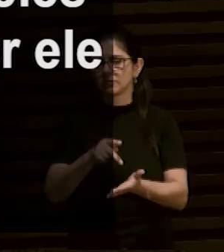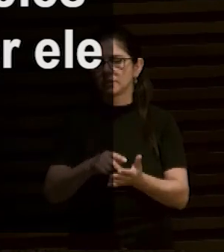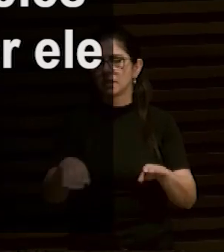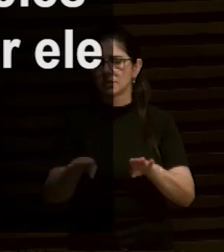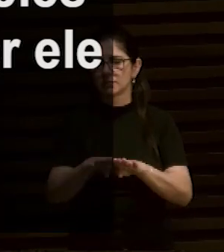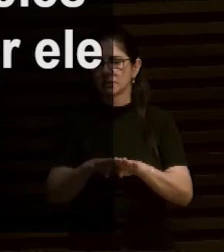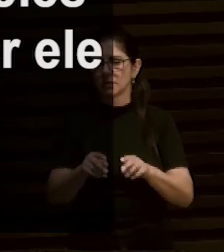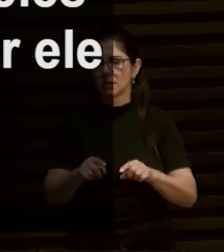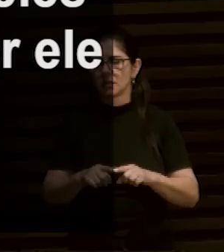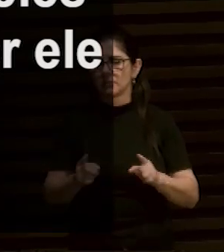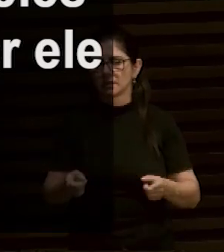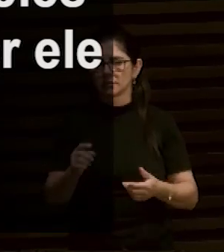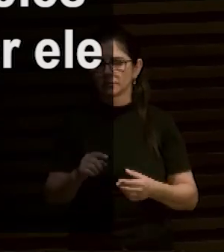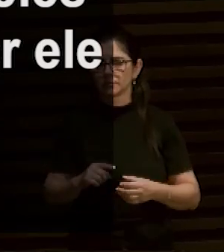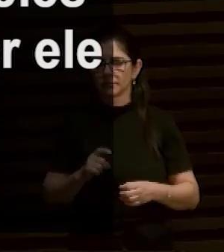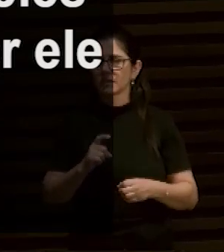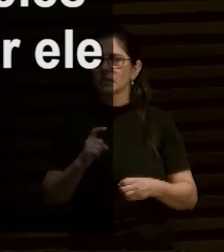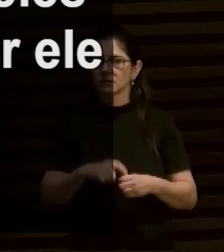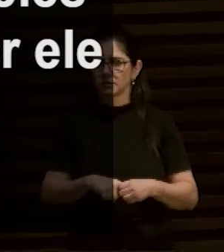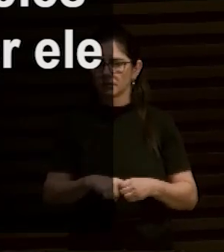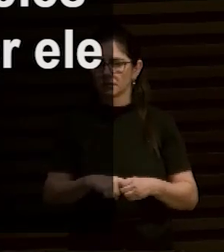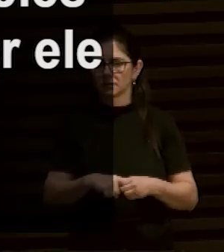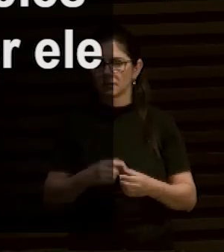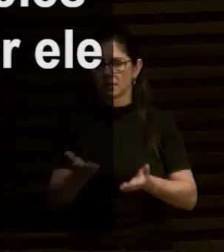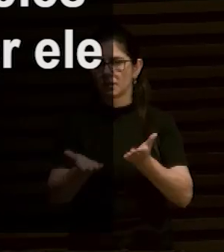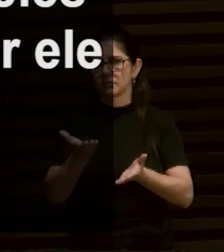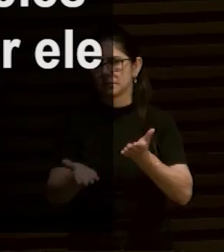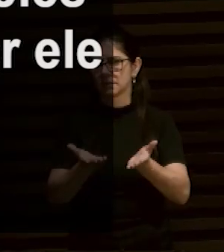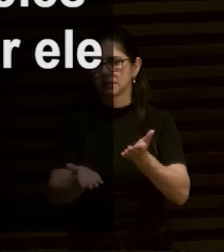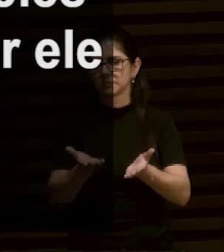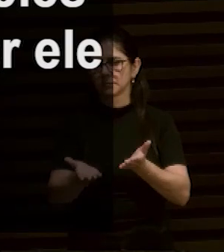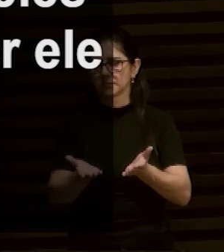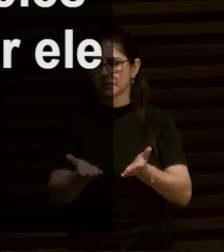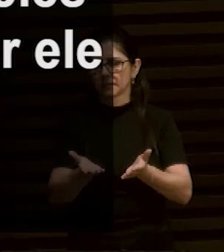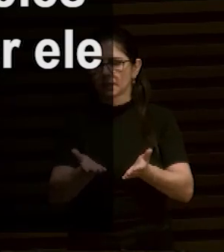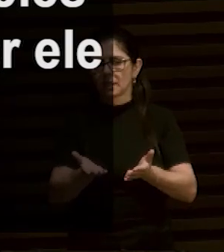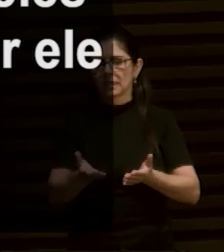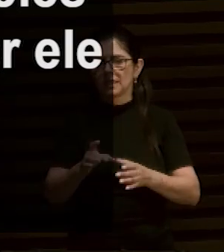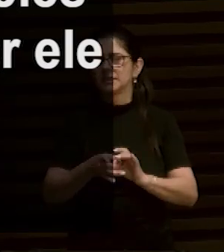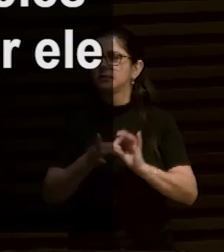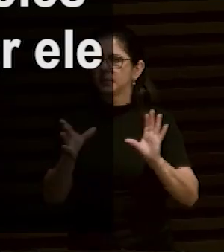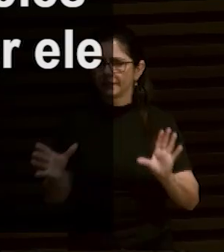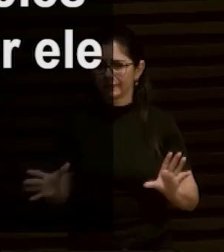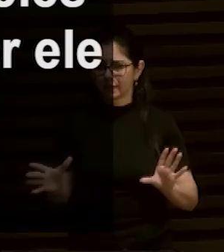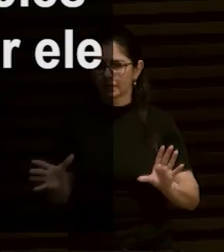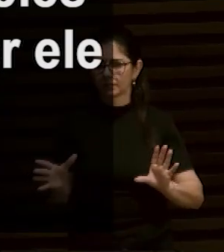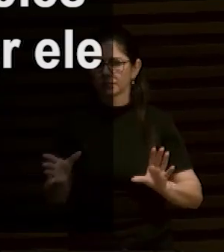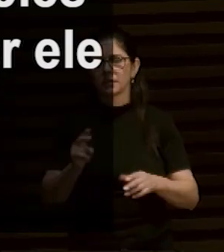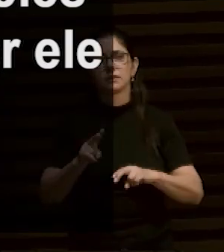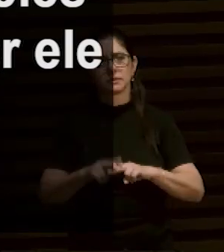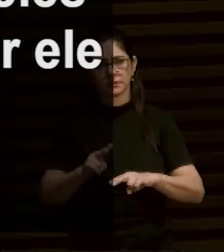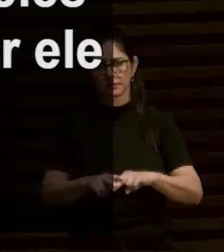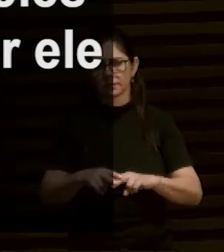também o retorno à sensatez, livrando-se eles dos laços do diabo, tendo sido feitos cativos por